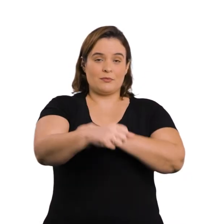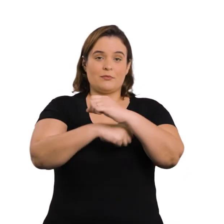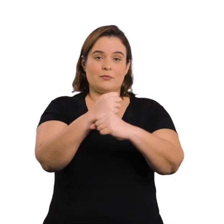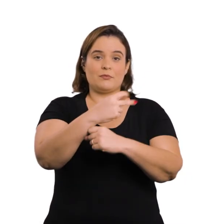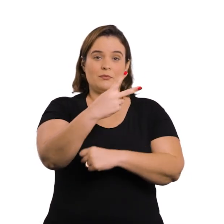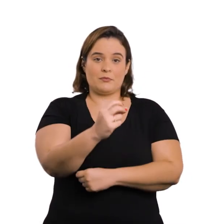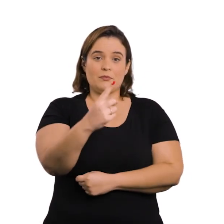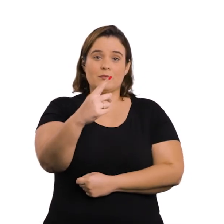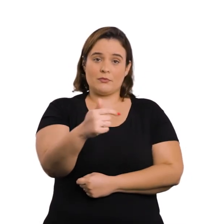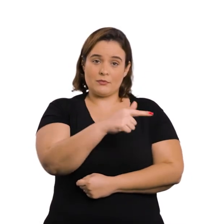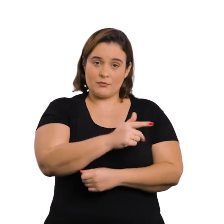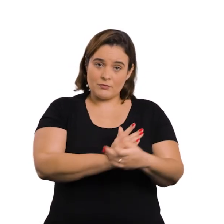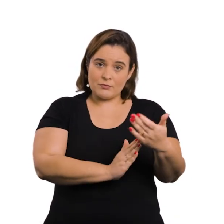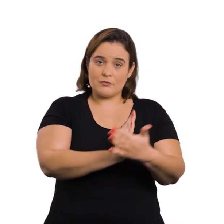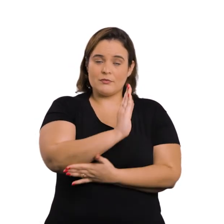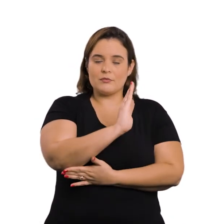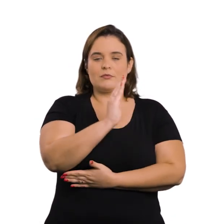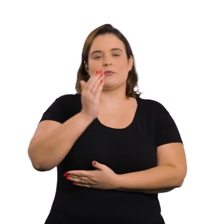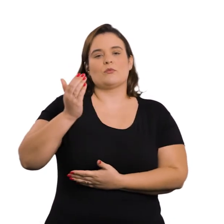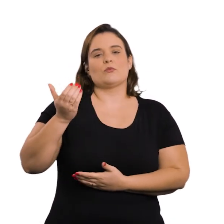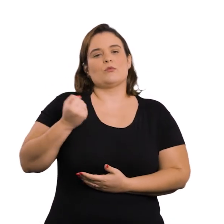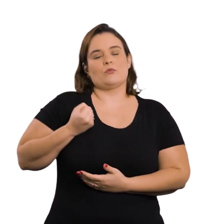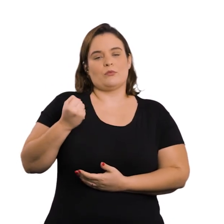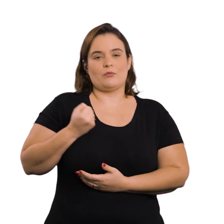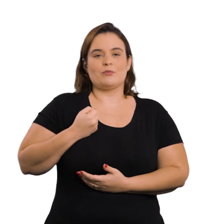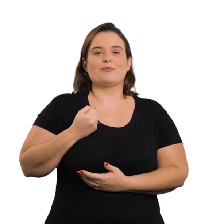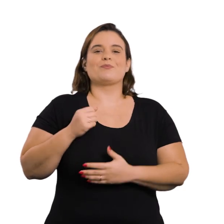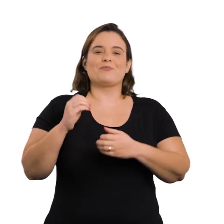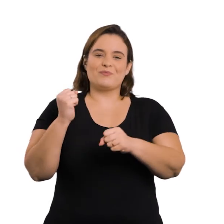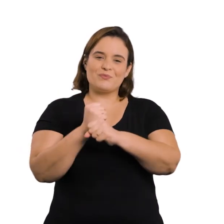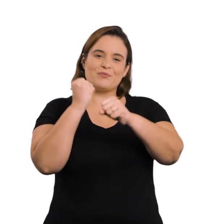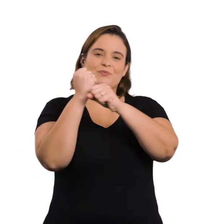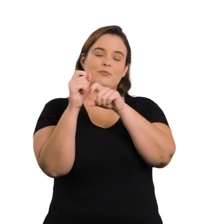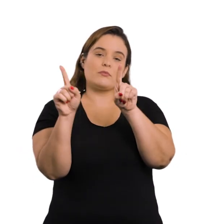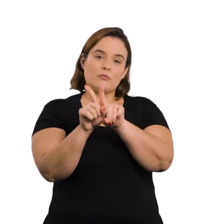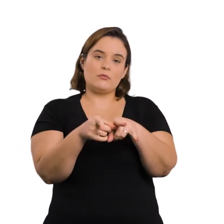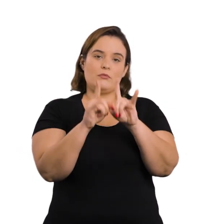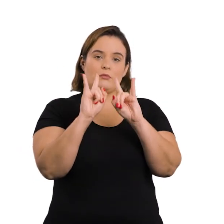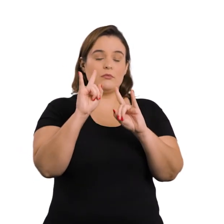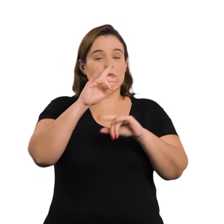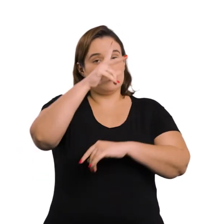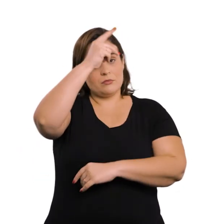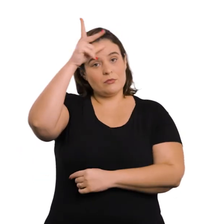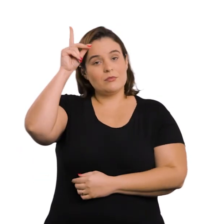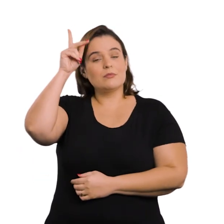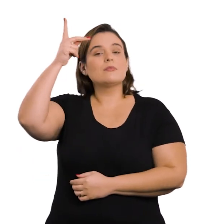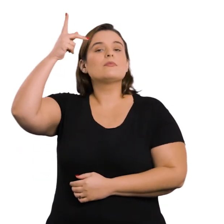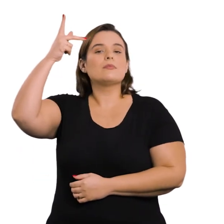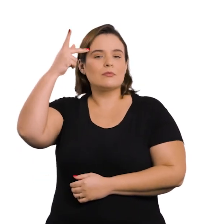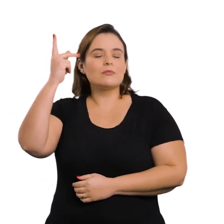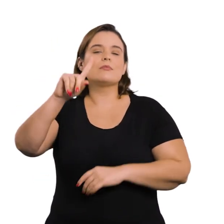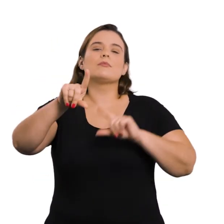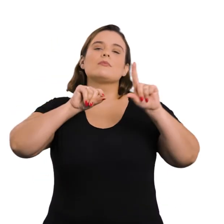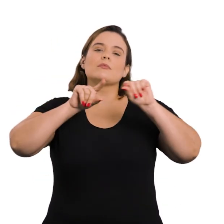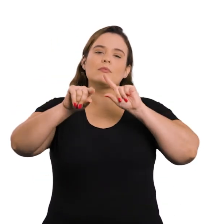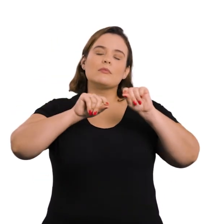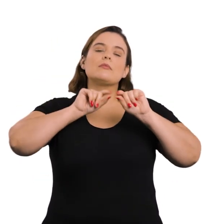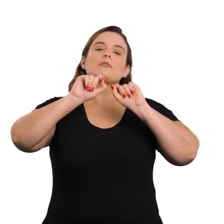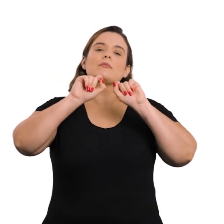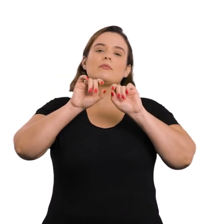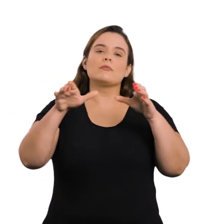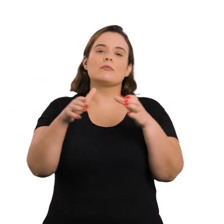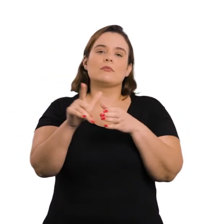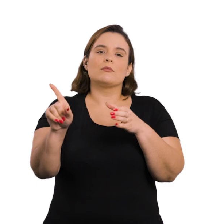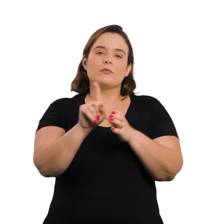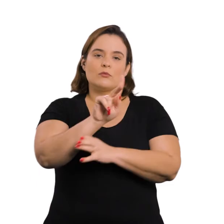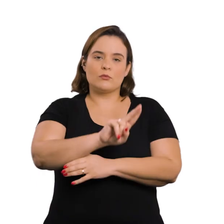16.642 de 2017, que aprovou o Código de Obras e Edificações do município de São Paulo e define os membros da